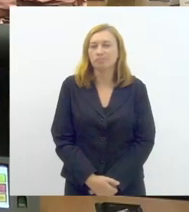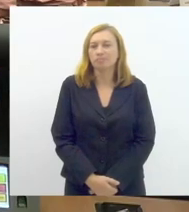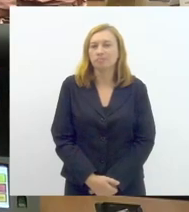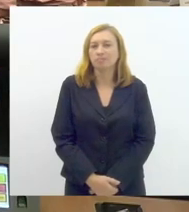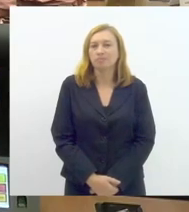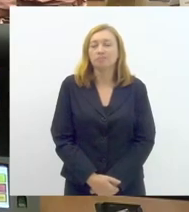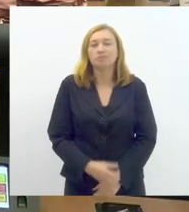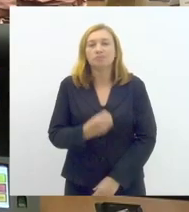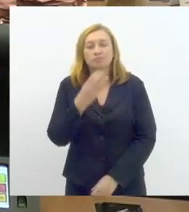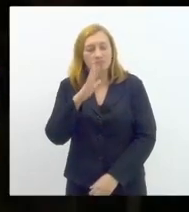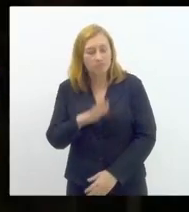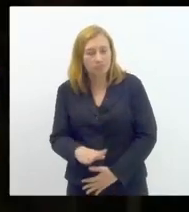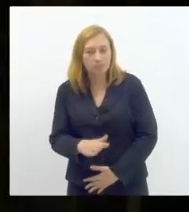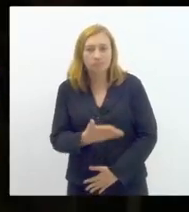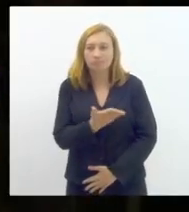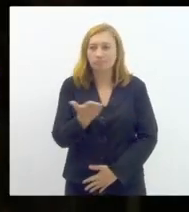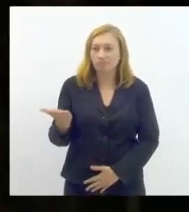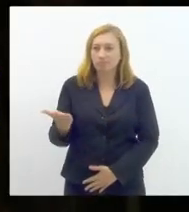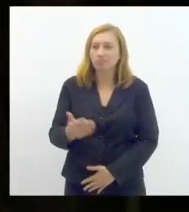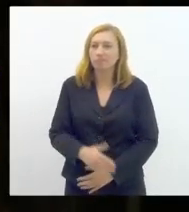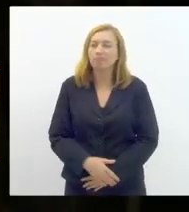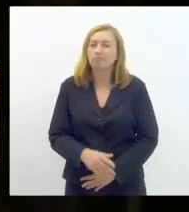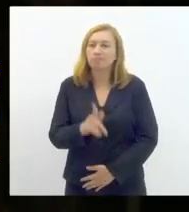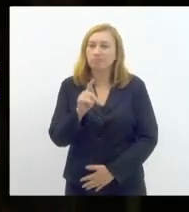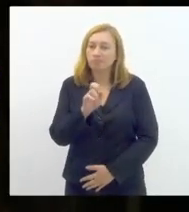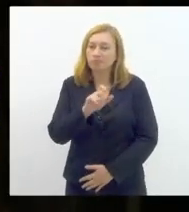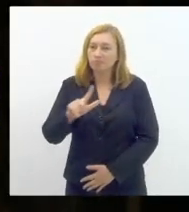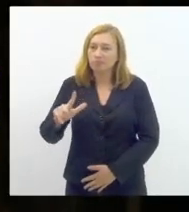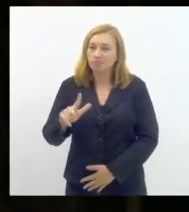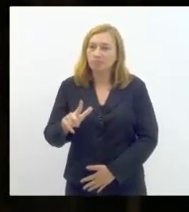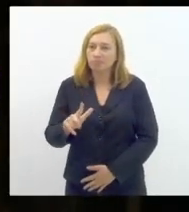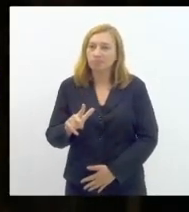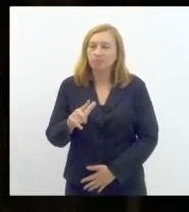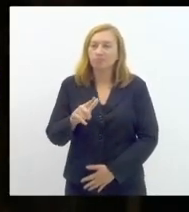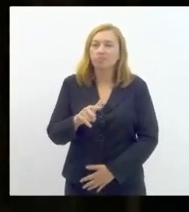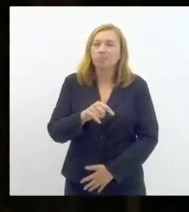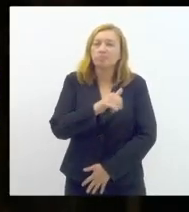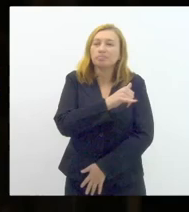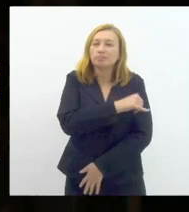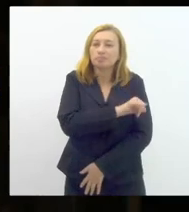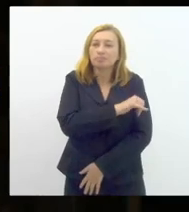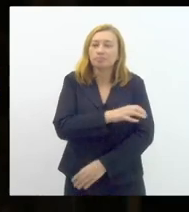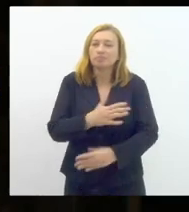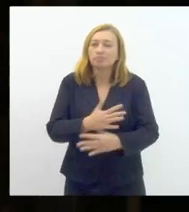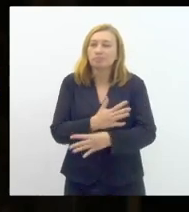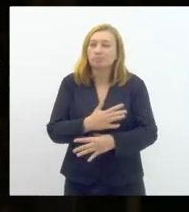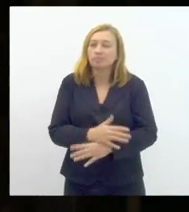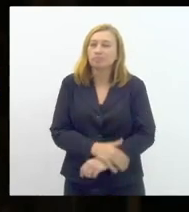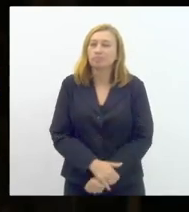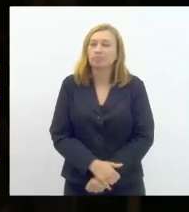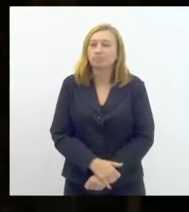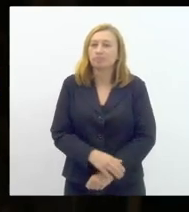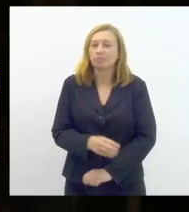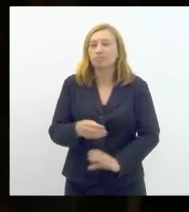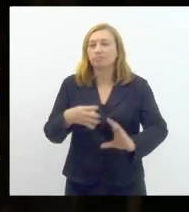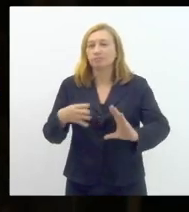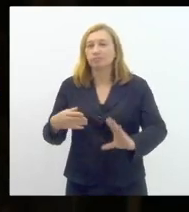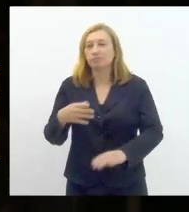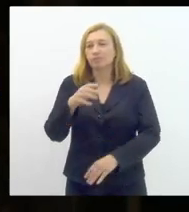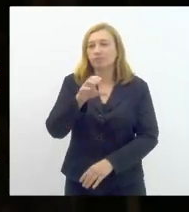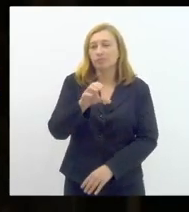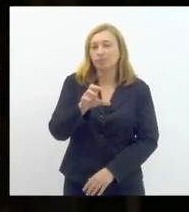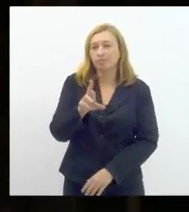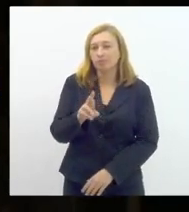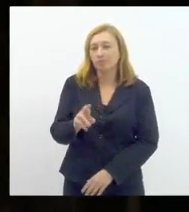Primeiramente, uma boa tarde para vocês. Sou Gabriel dos Santos, da cidade do Rio de Janeiro, da escola do CEP Raul Seixas.